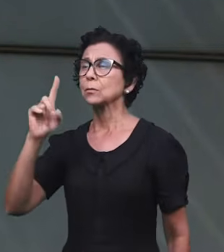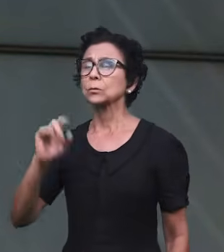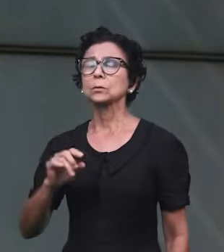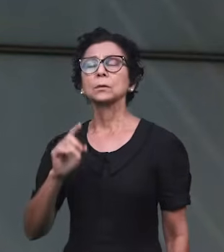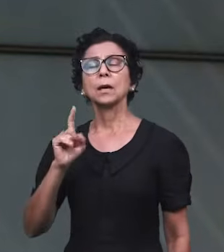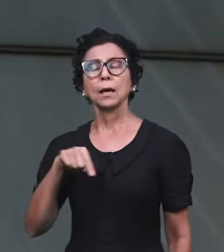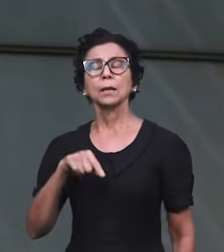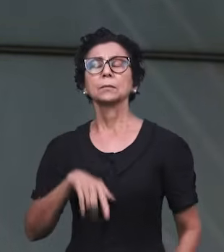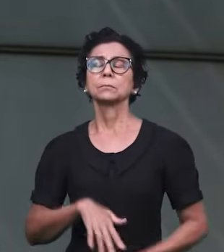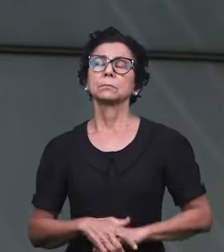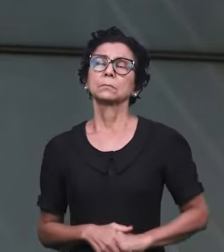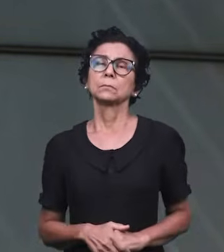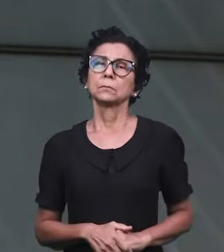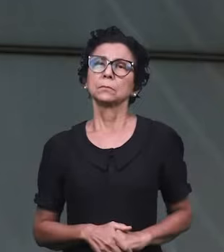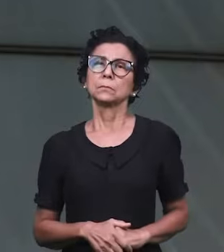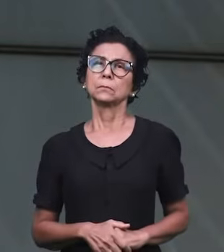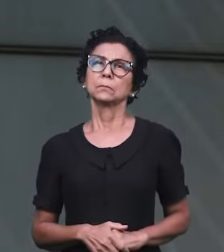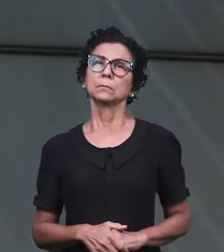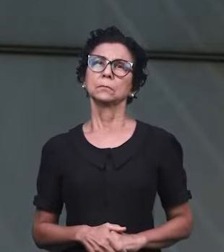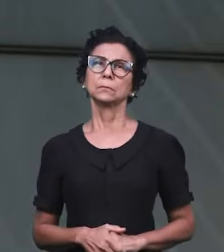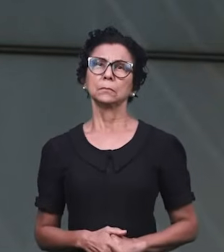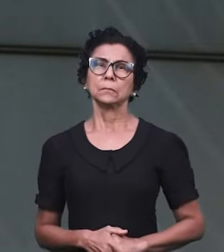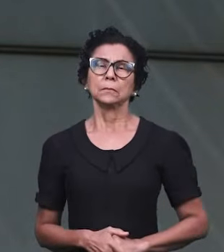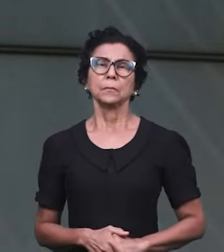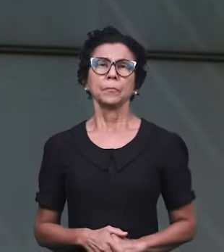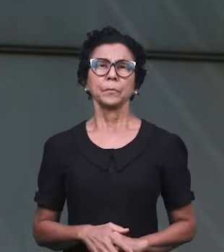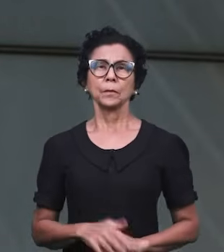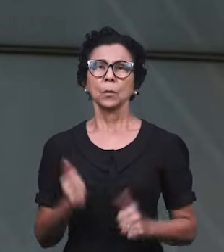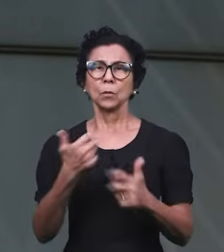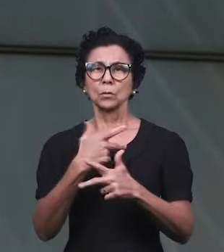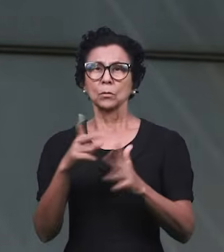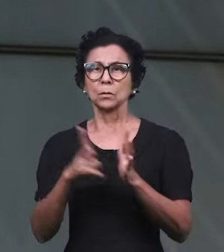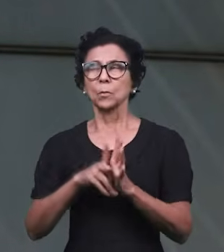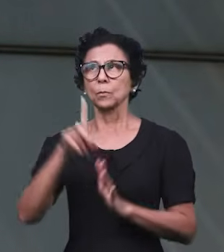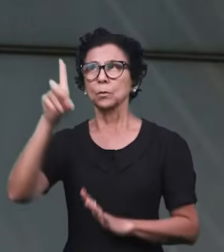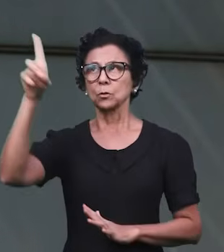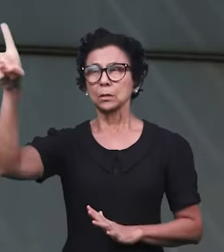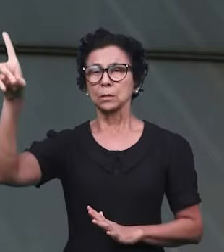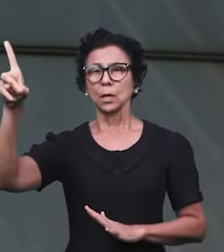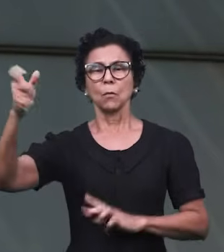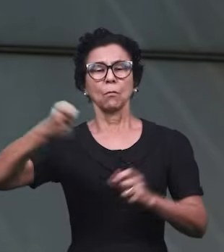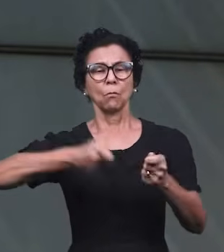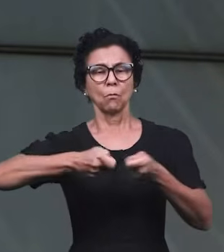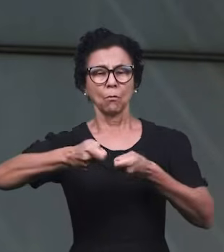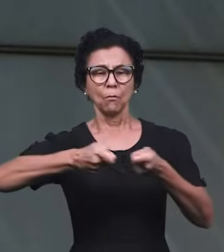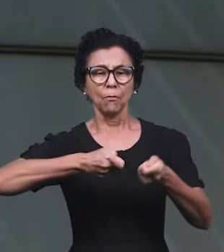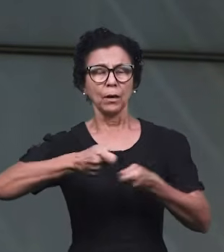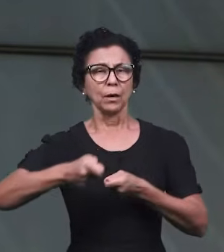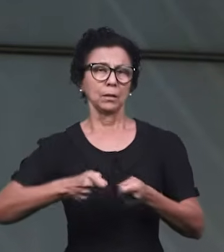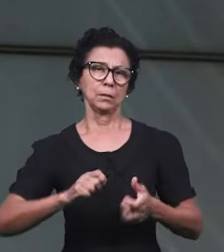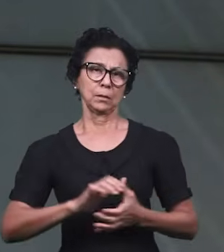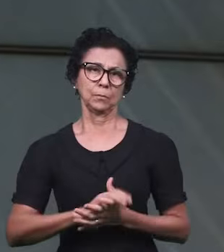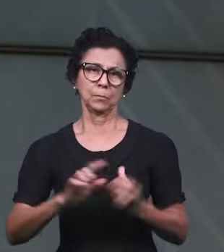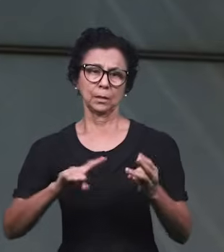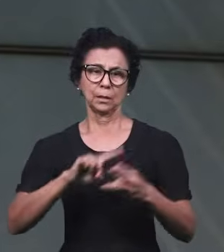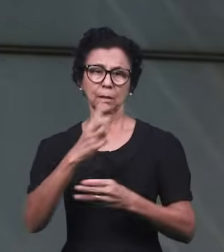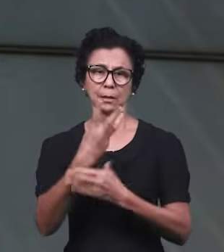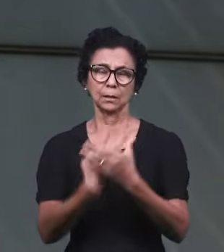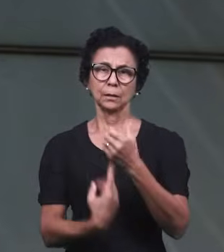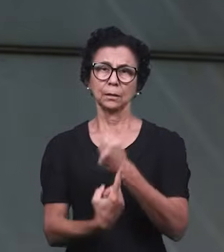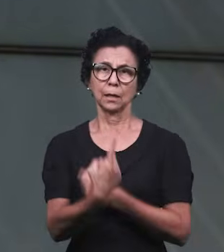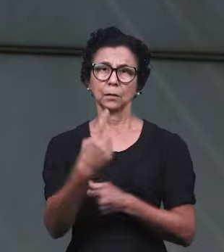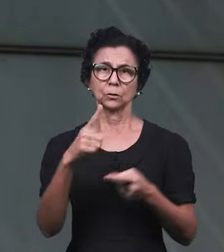de governar aquilo que é dele. A obra é do Pai, do Filho e do Espírito Santo. E Deus